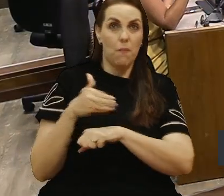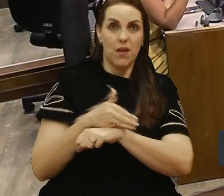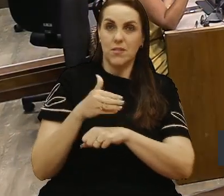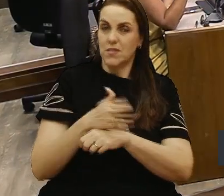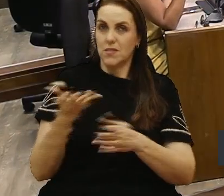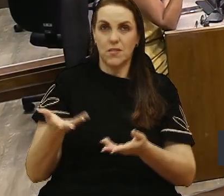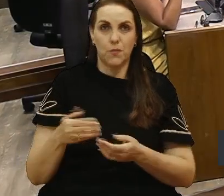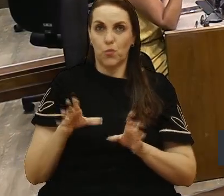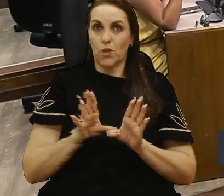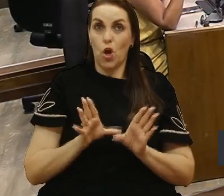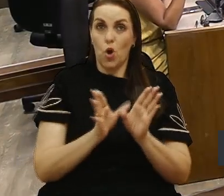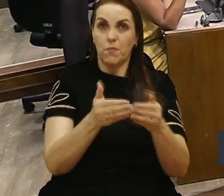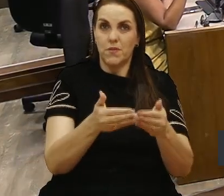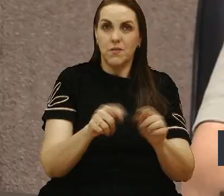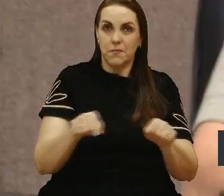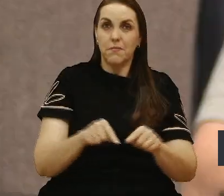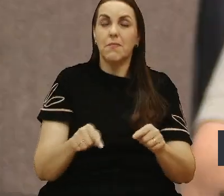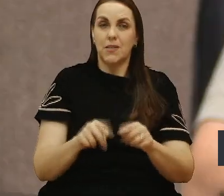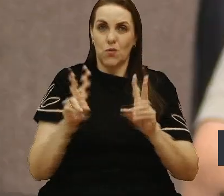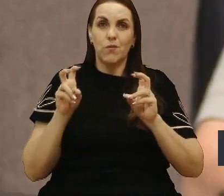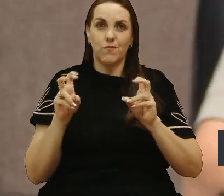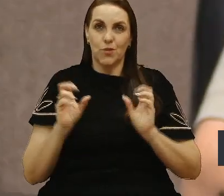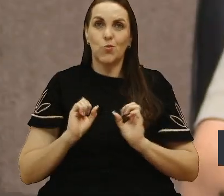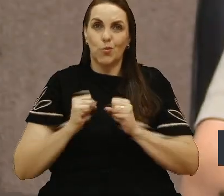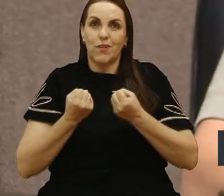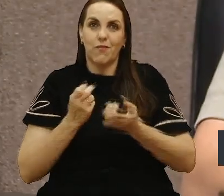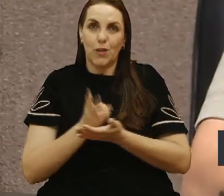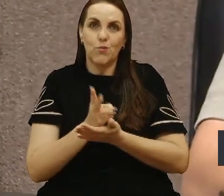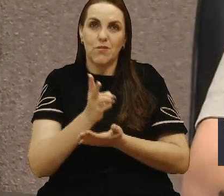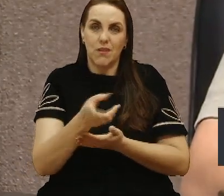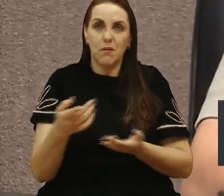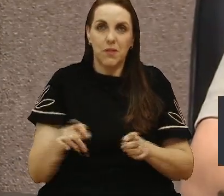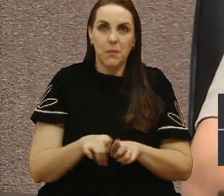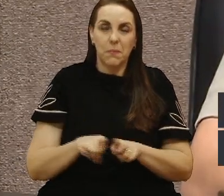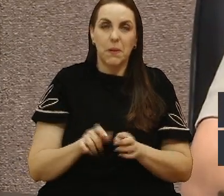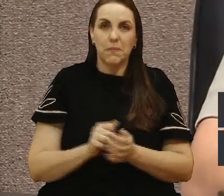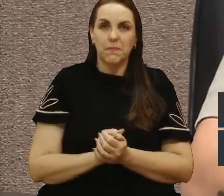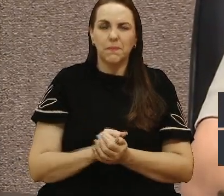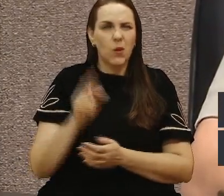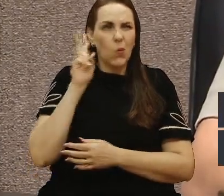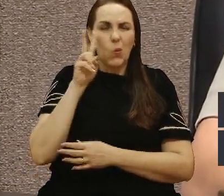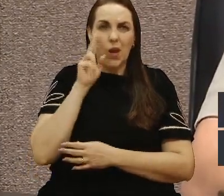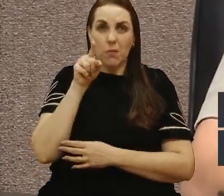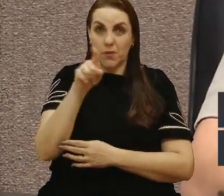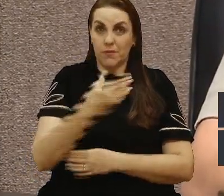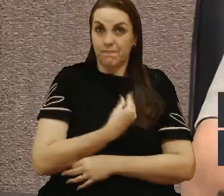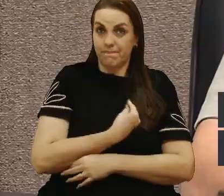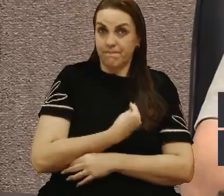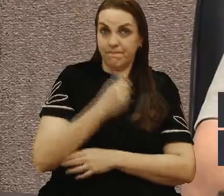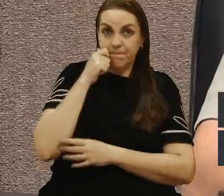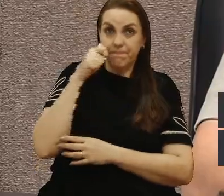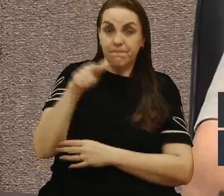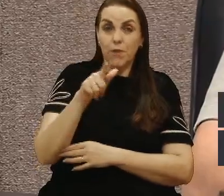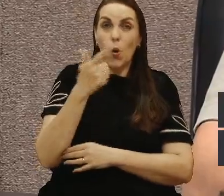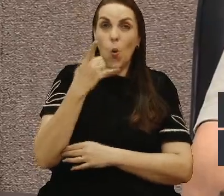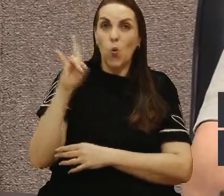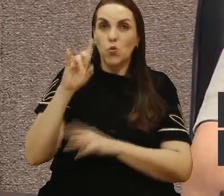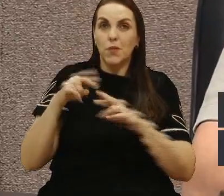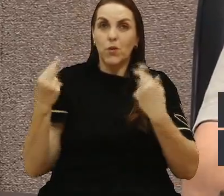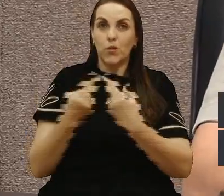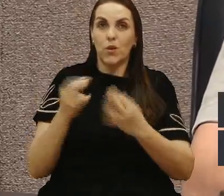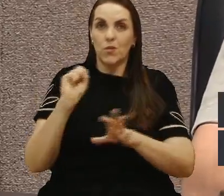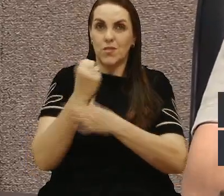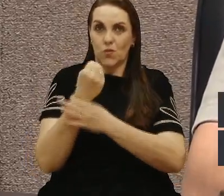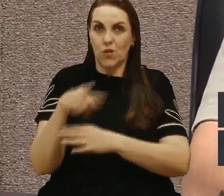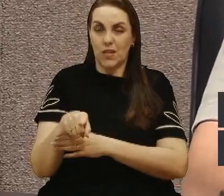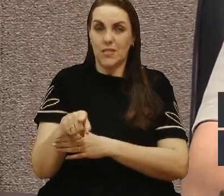uma pauta também que eu defendo. E acredito que o senhor estava presente, eu não lembro, na última reunião que nós tivemos da Comissão de Segurança. Nós cobramos ao delegado Paulo que as ações